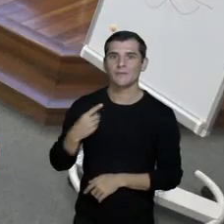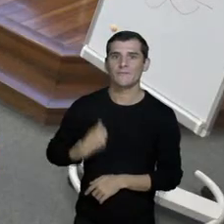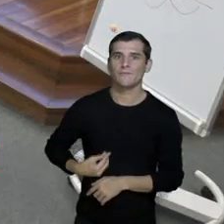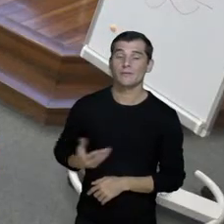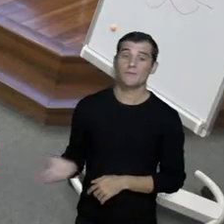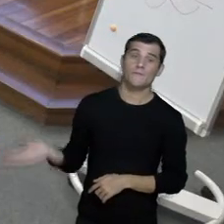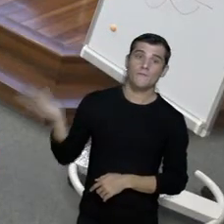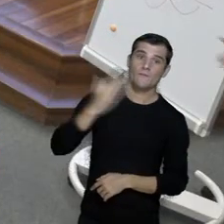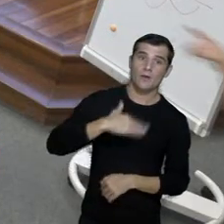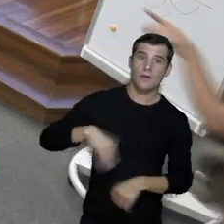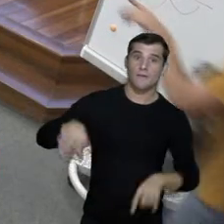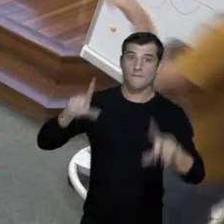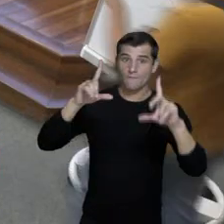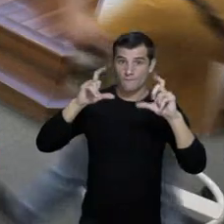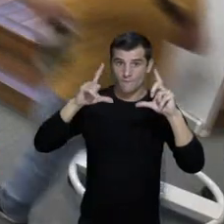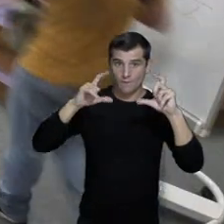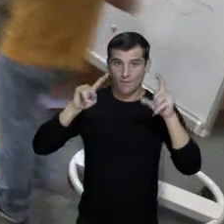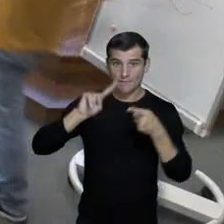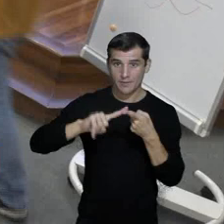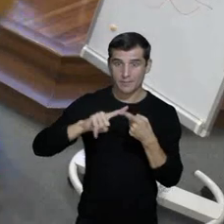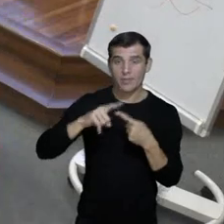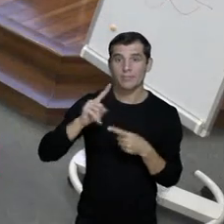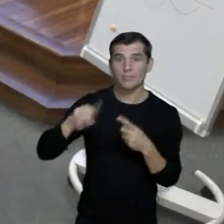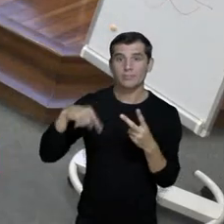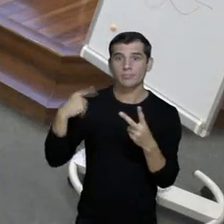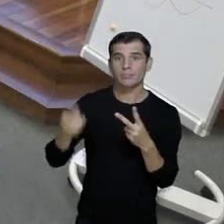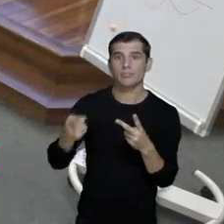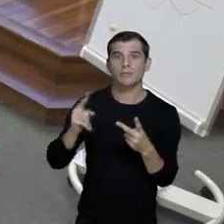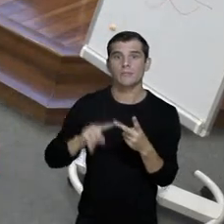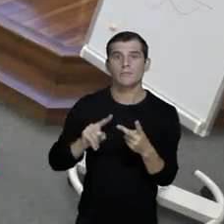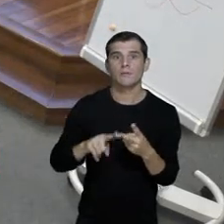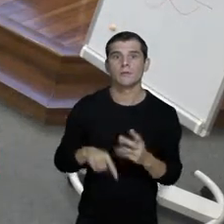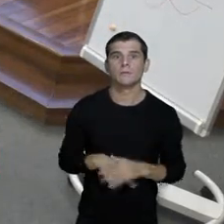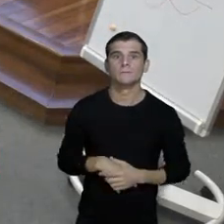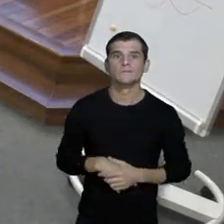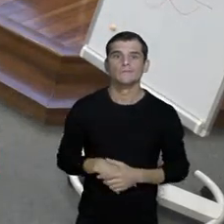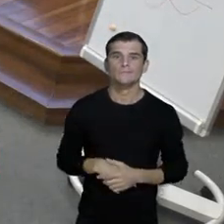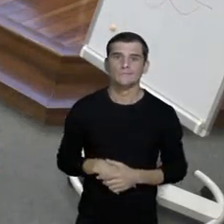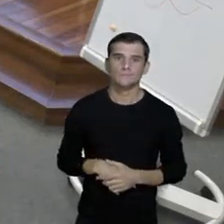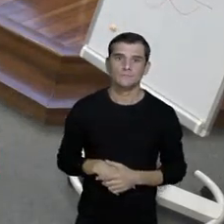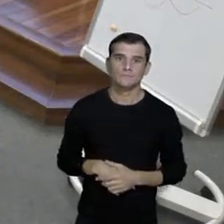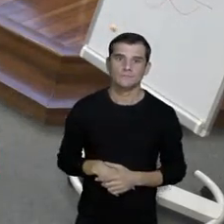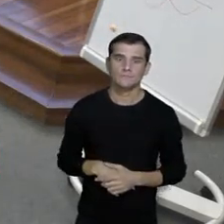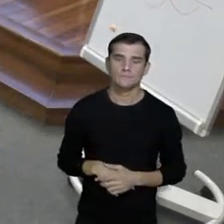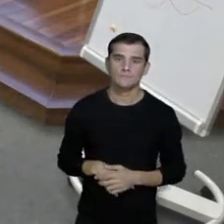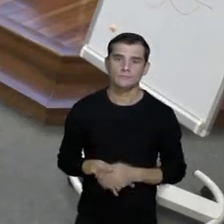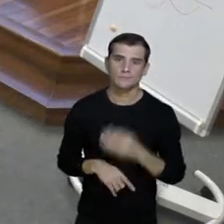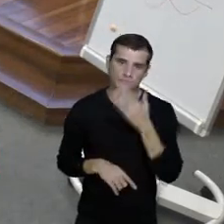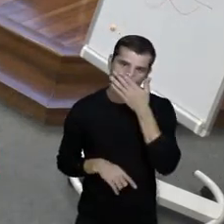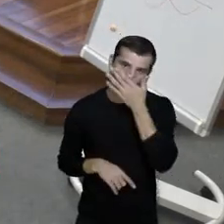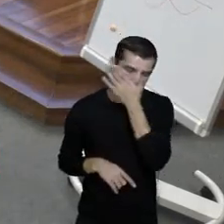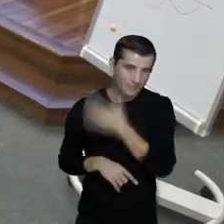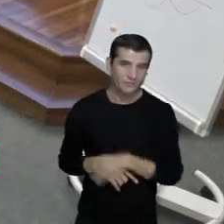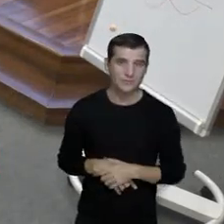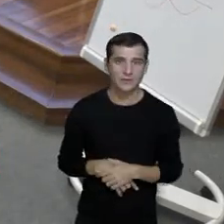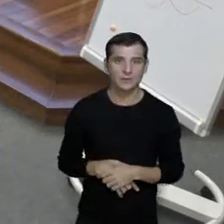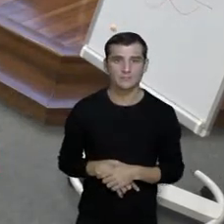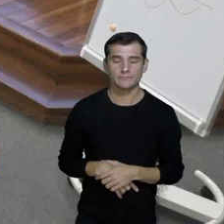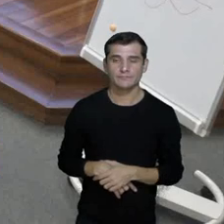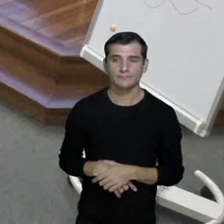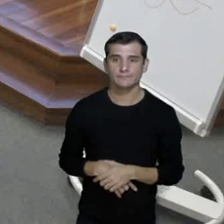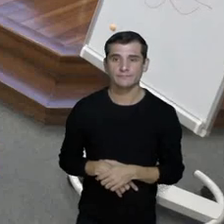primeiro depois antes que todo mundo pessoal aqui em cima Então vamos re aqui Então